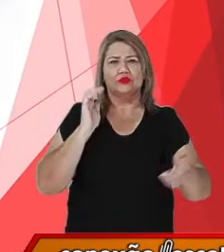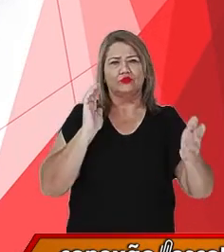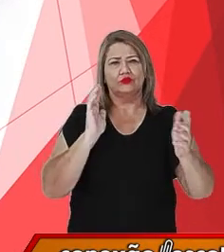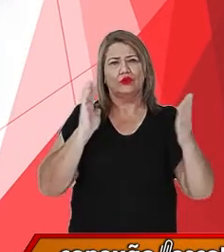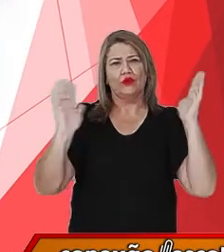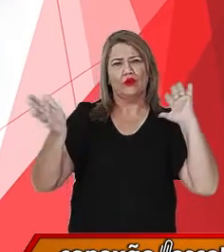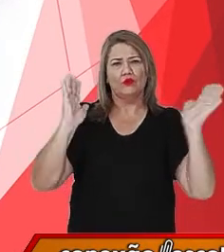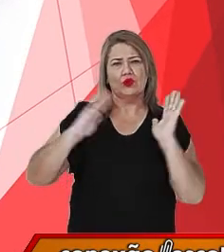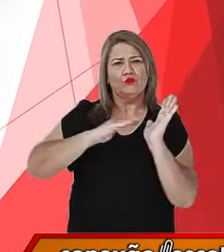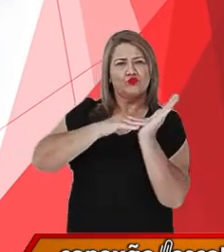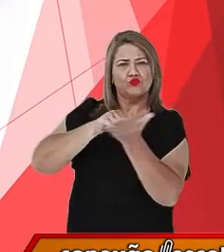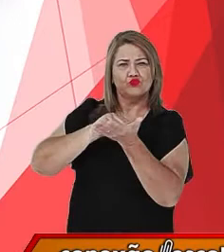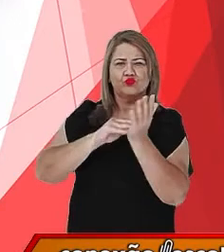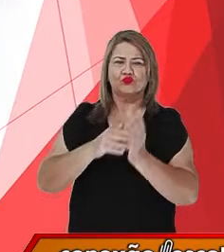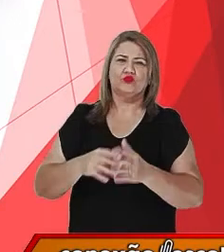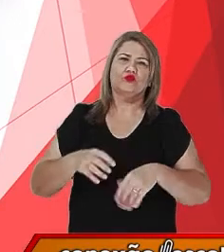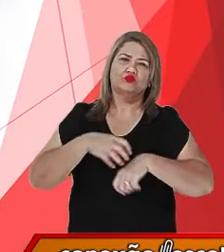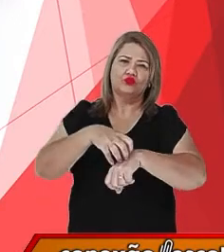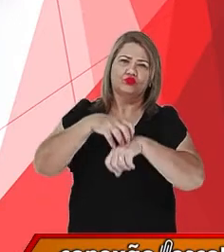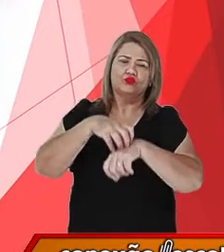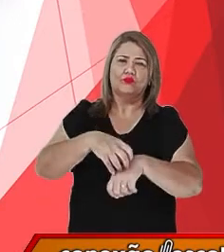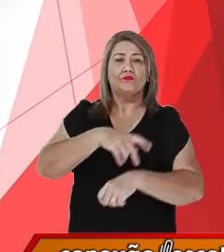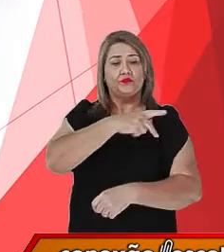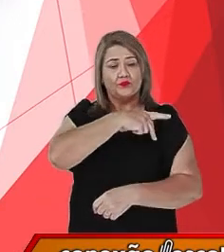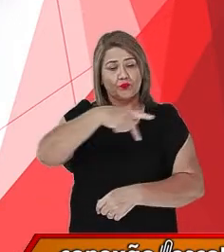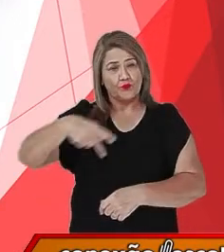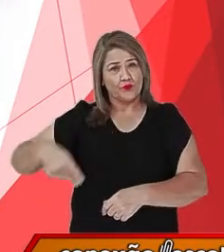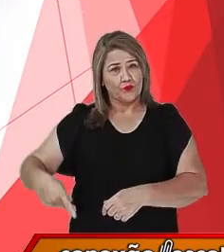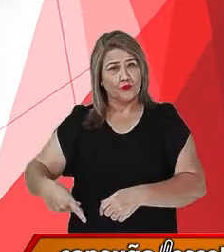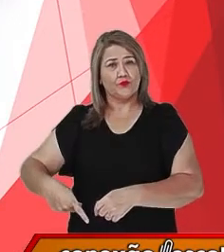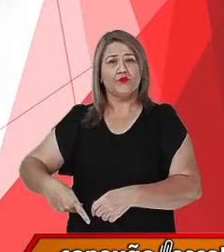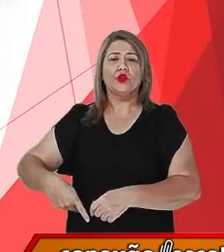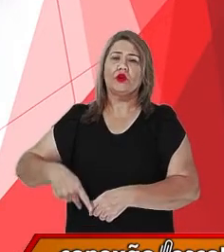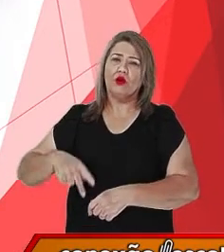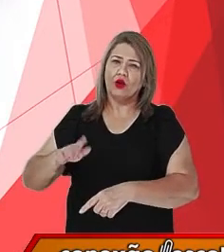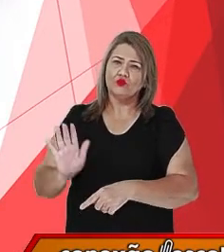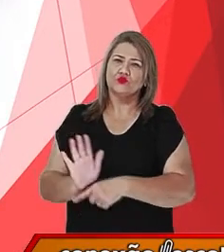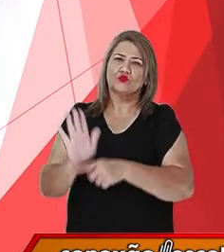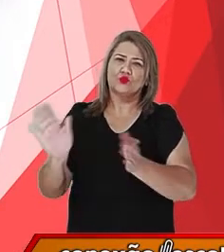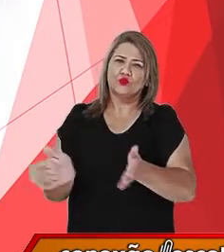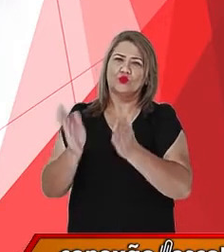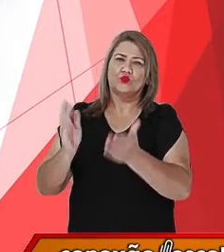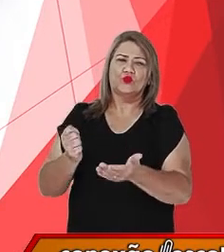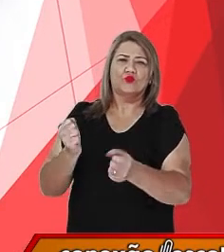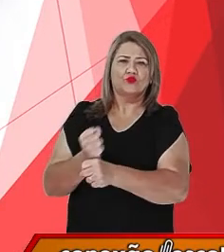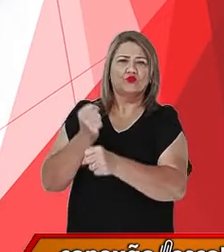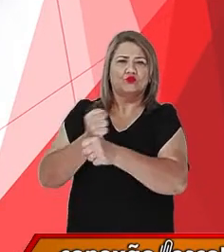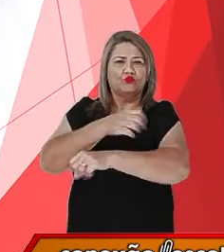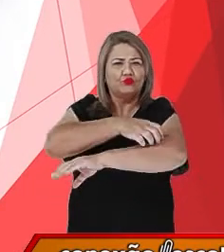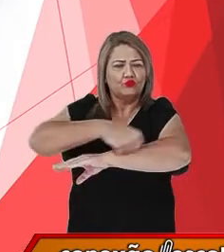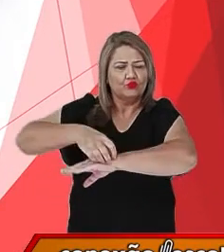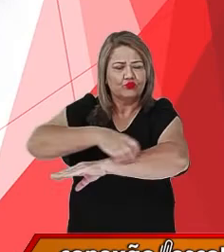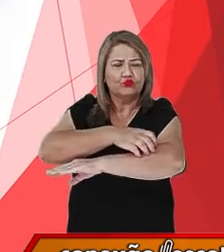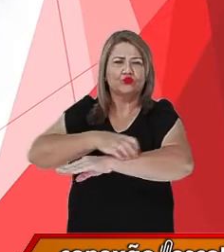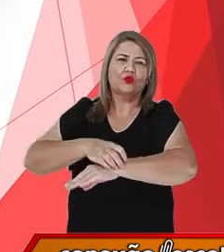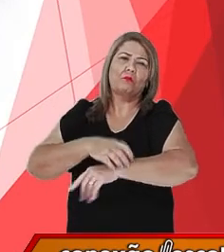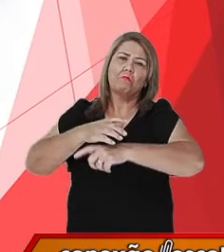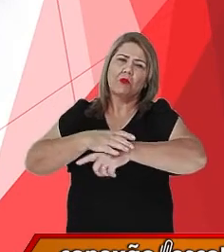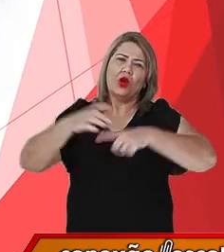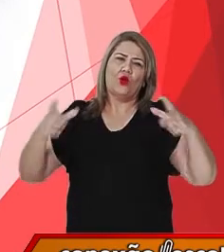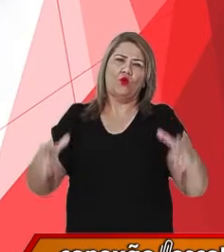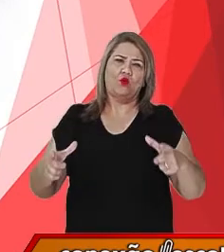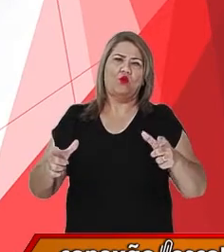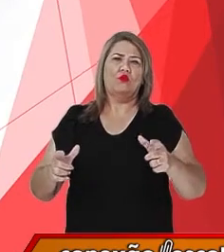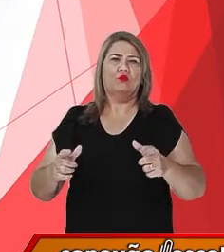entanto, a partir dos incentivos do governo federal, o transporte rodoviário passa a ser majoritário, até para o